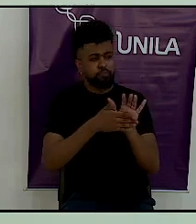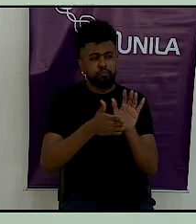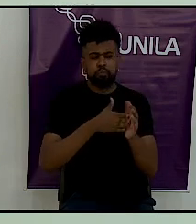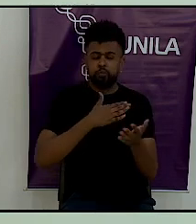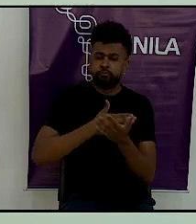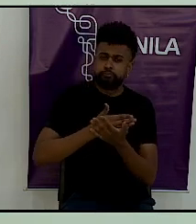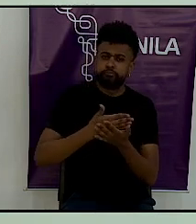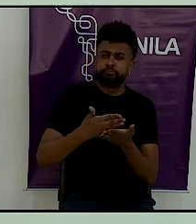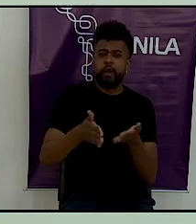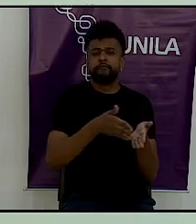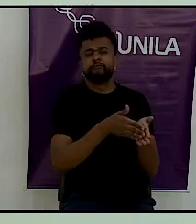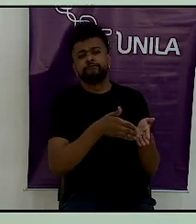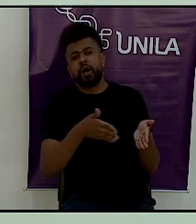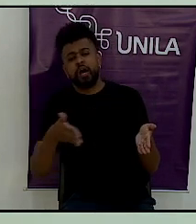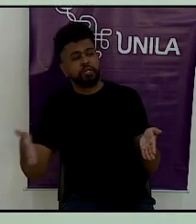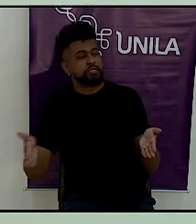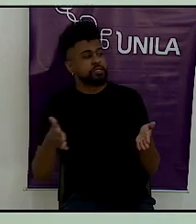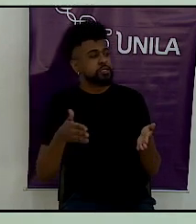uma fase de